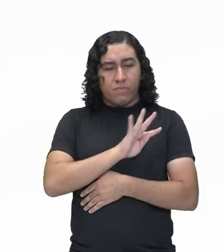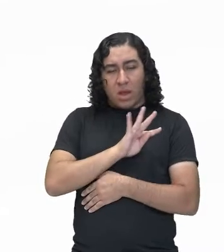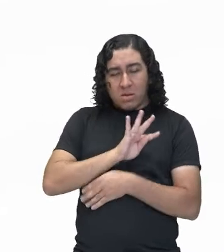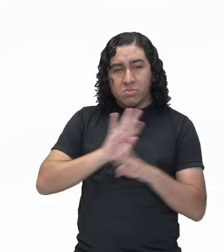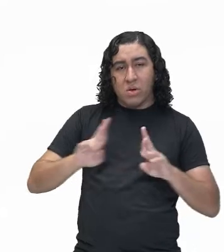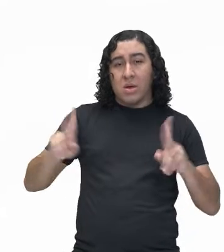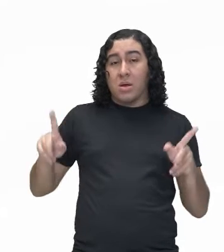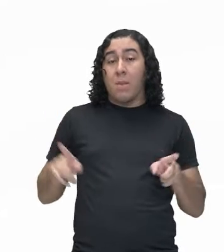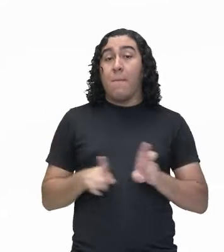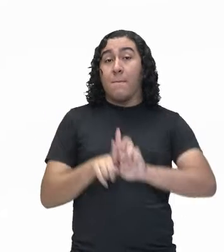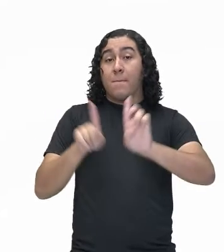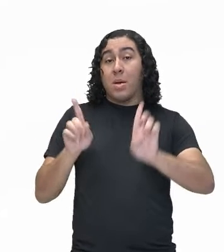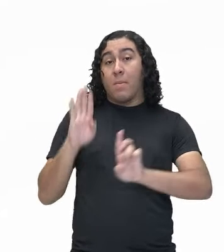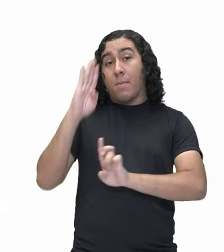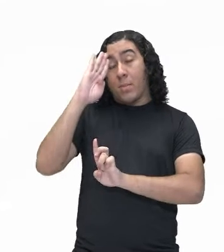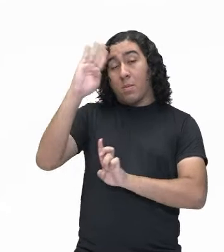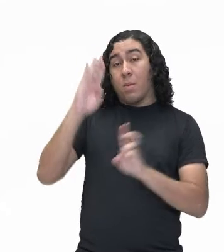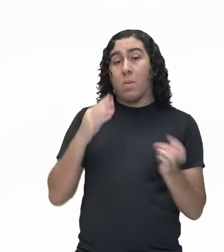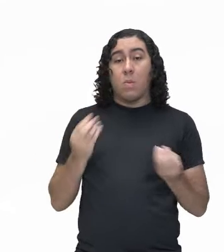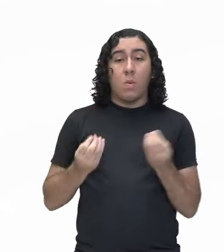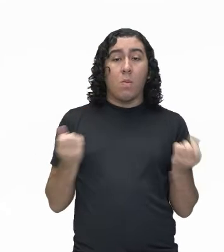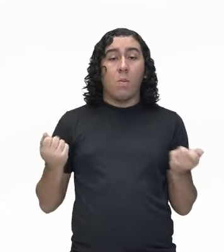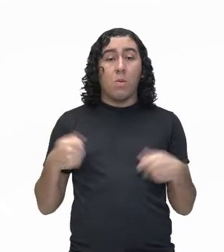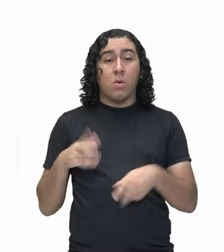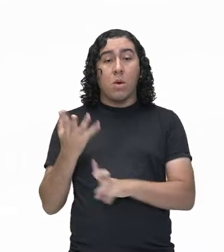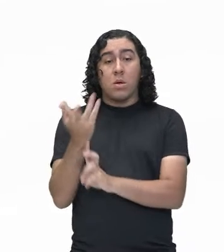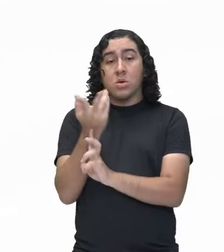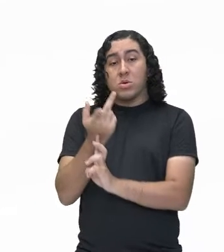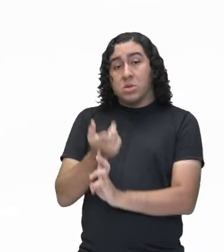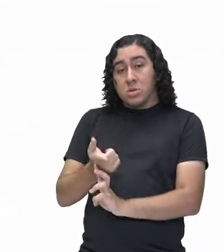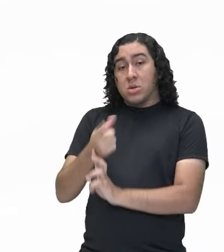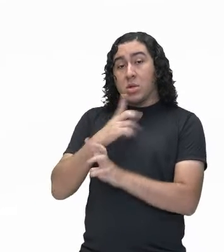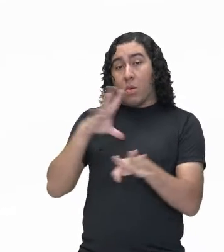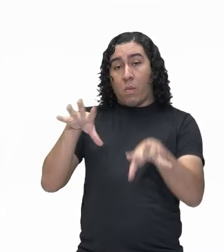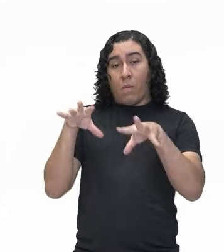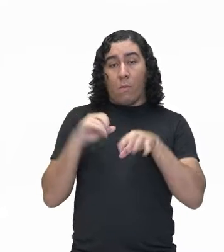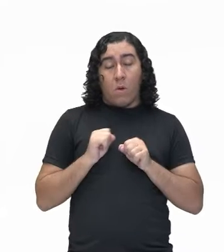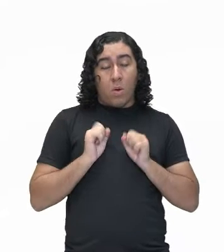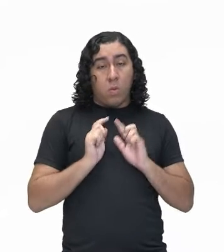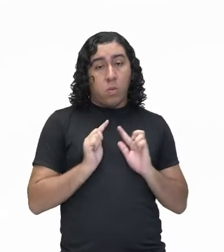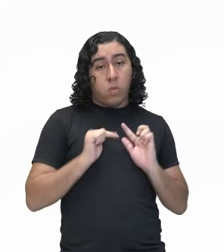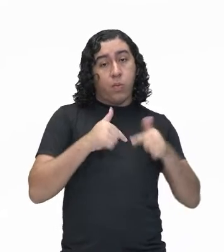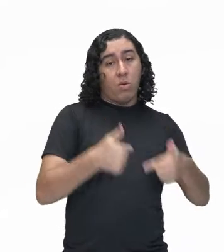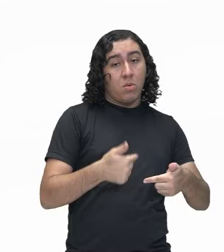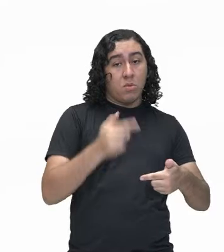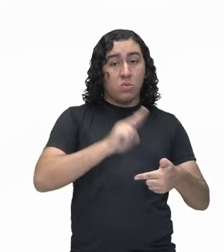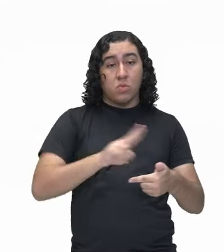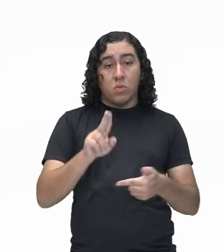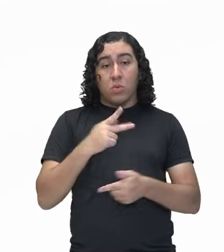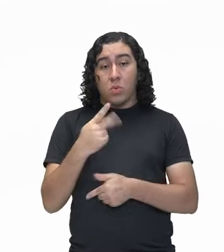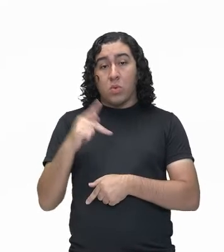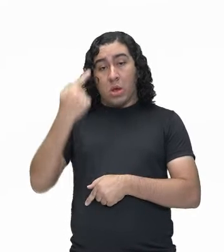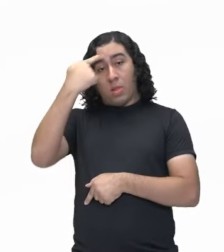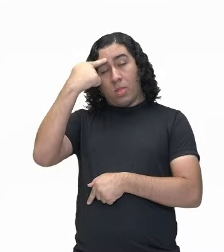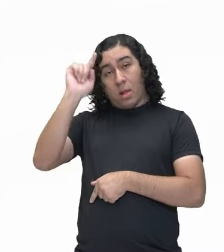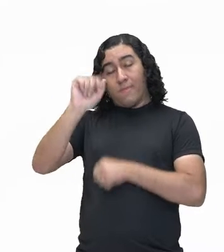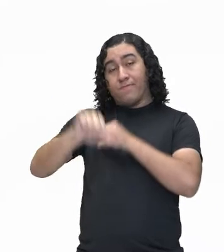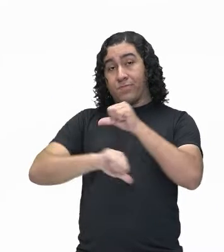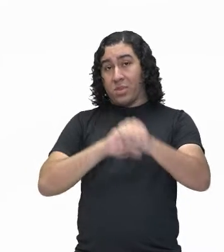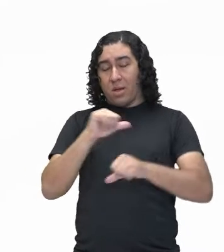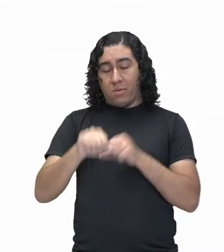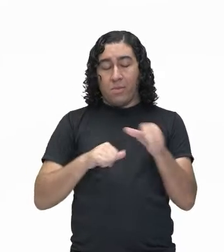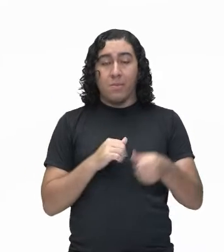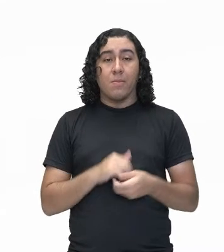mas principalmente pela maneira como o artista se apropria delas e as utiliza para